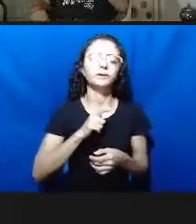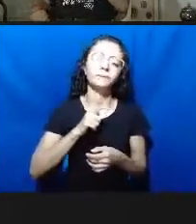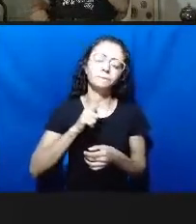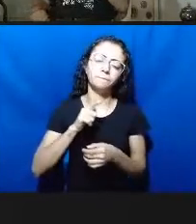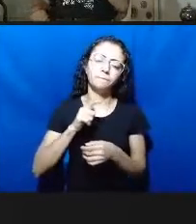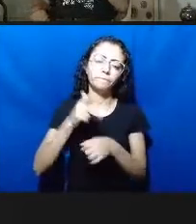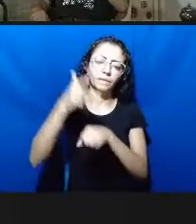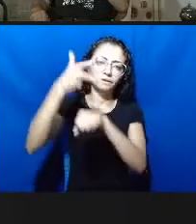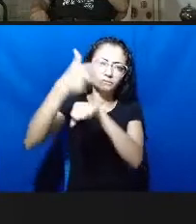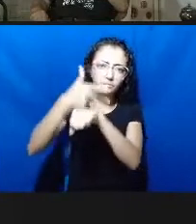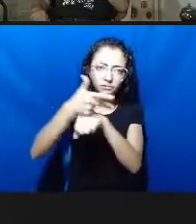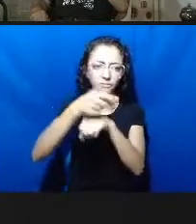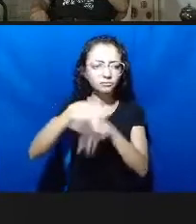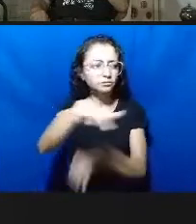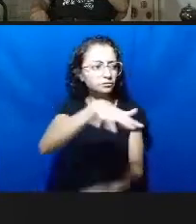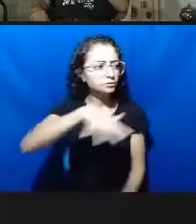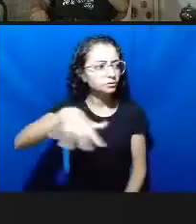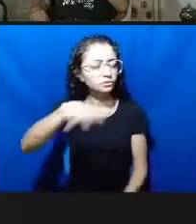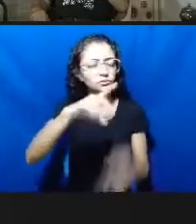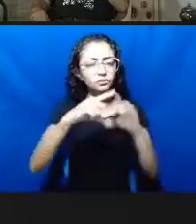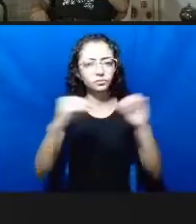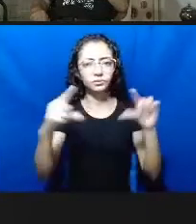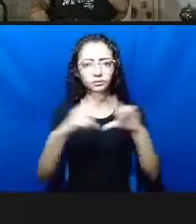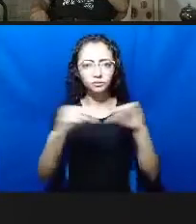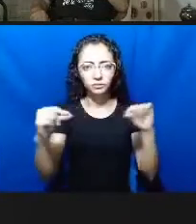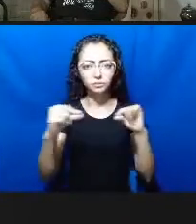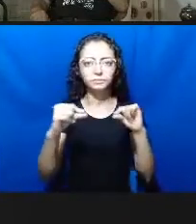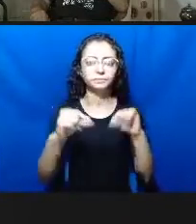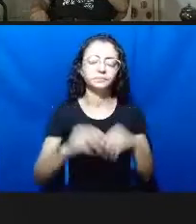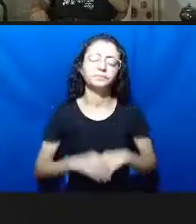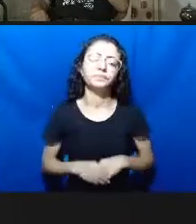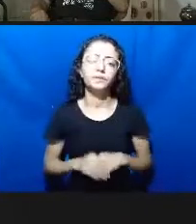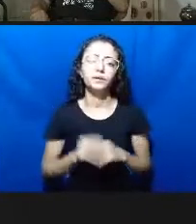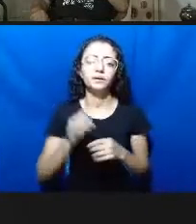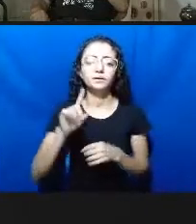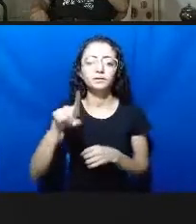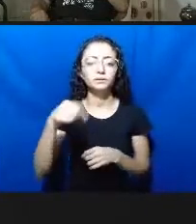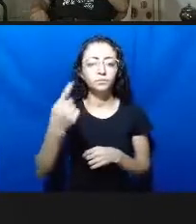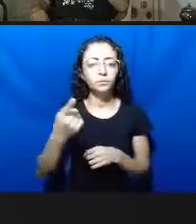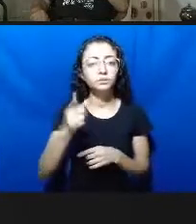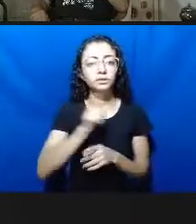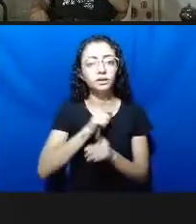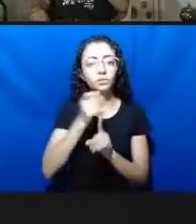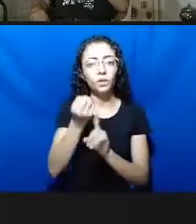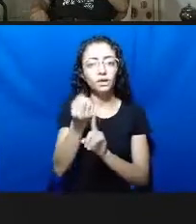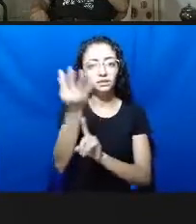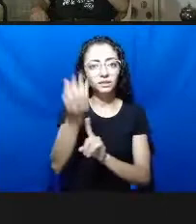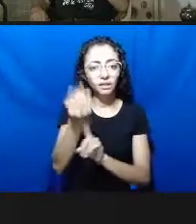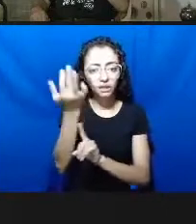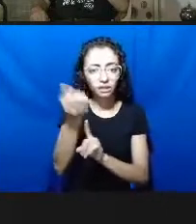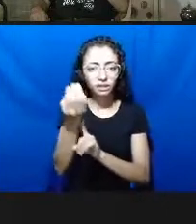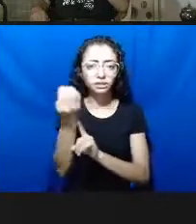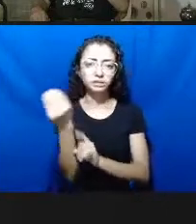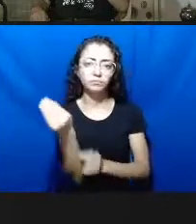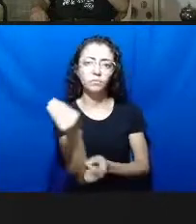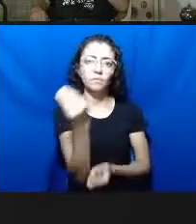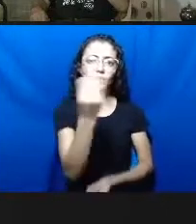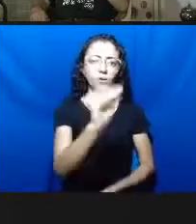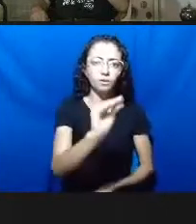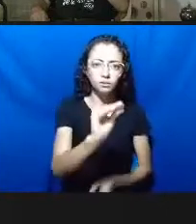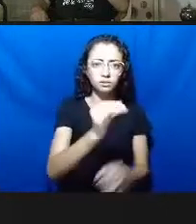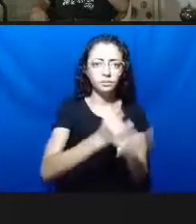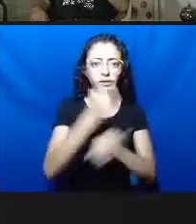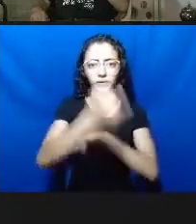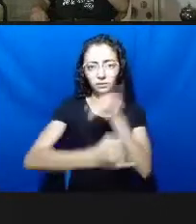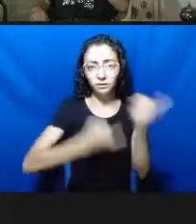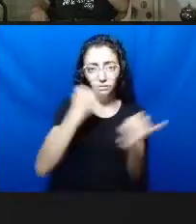paisagem emblemática de Brasília e enviando isso por antena para a internet, onde a pessoa vai poder acessar de qualquer lugar